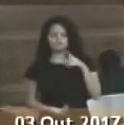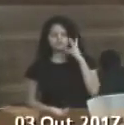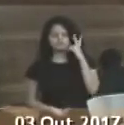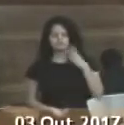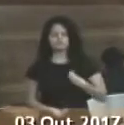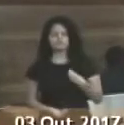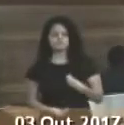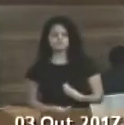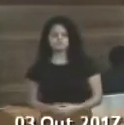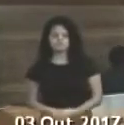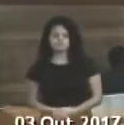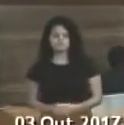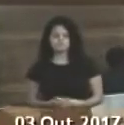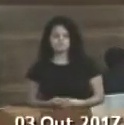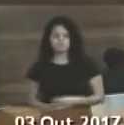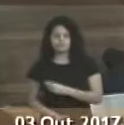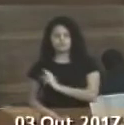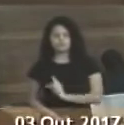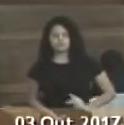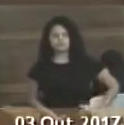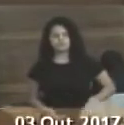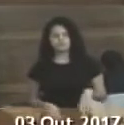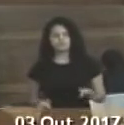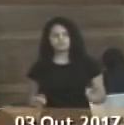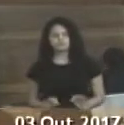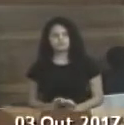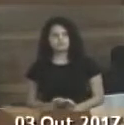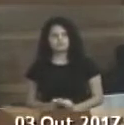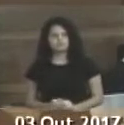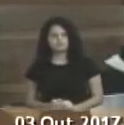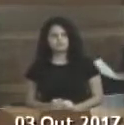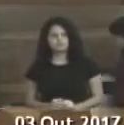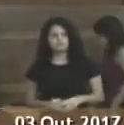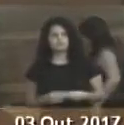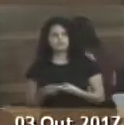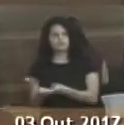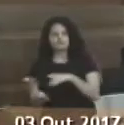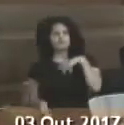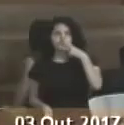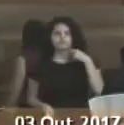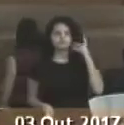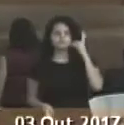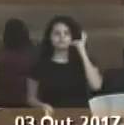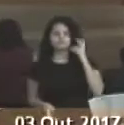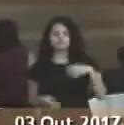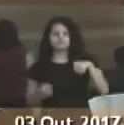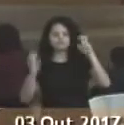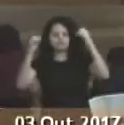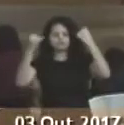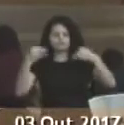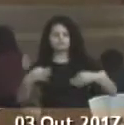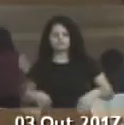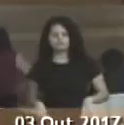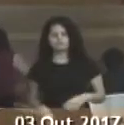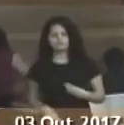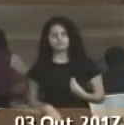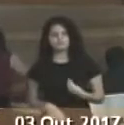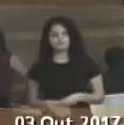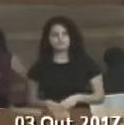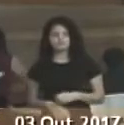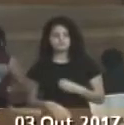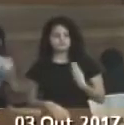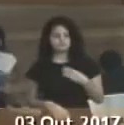senhor presidente franqueou a palavra aos vereadores em explicação pessoal, por ordem de inscrição. Fizeram uso da palavra,